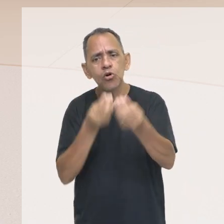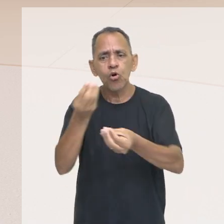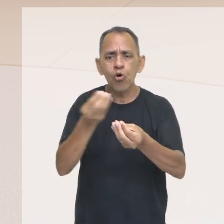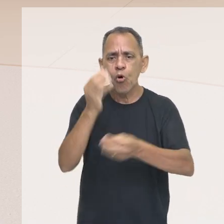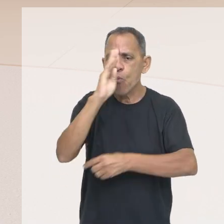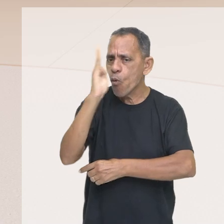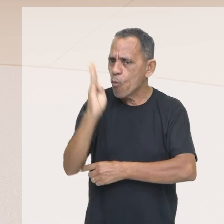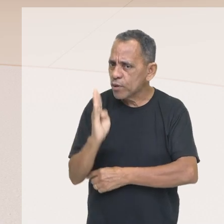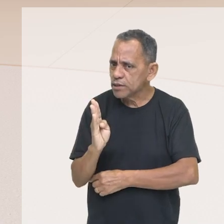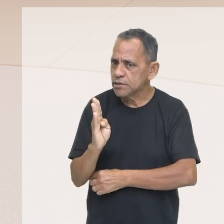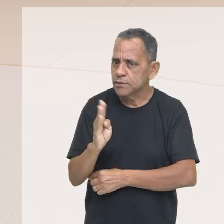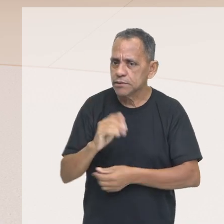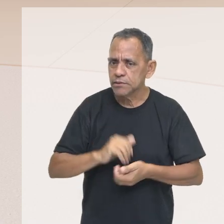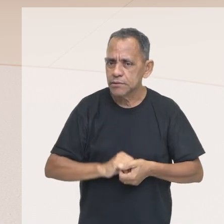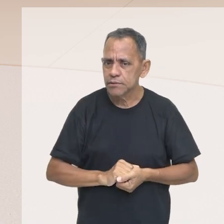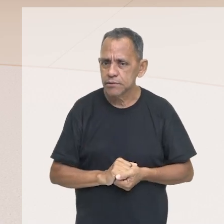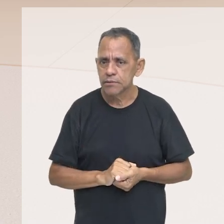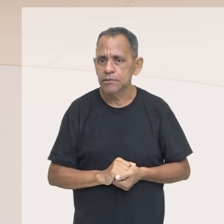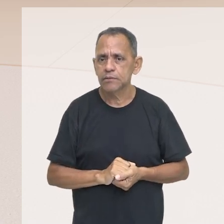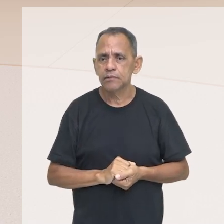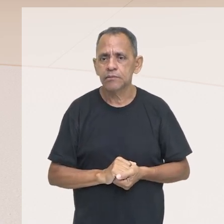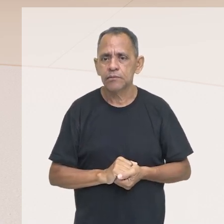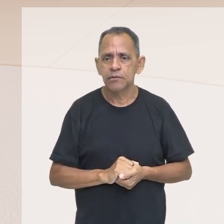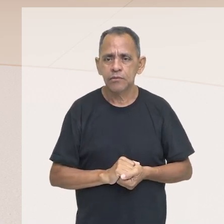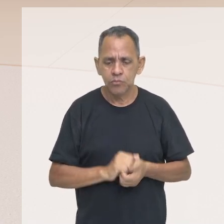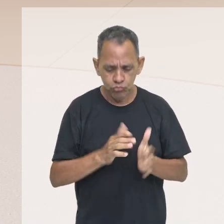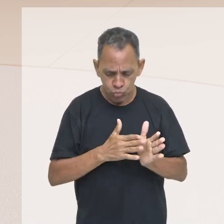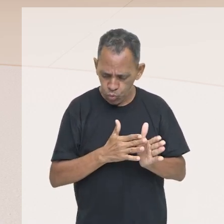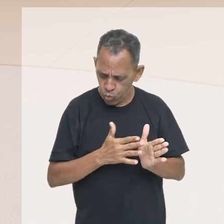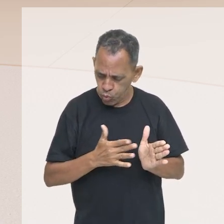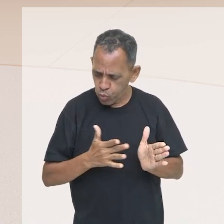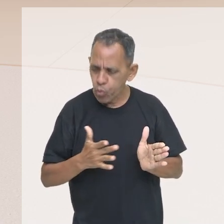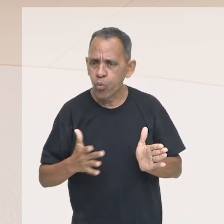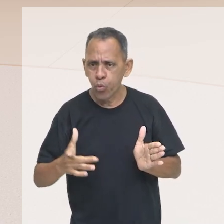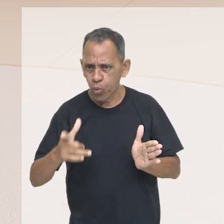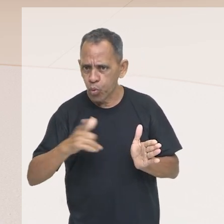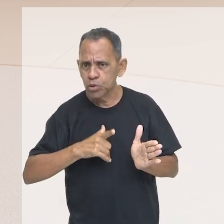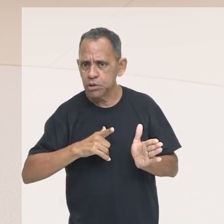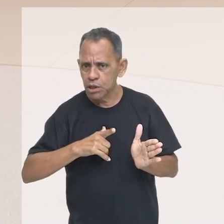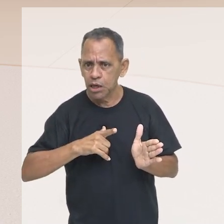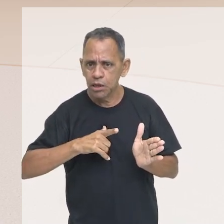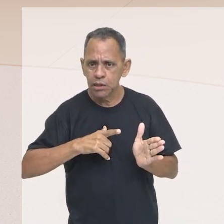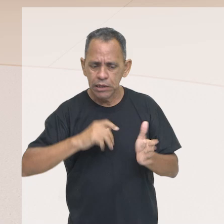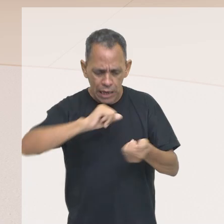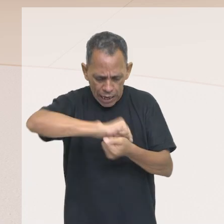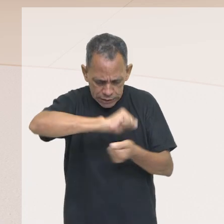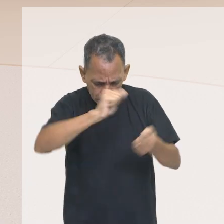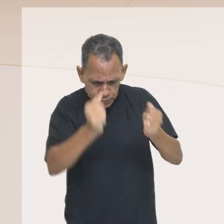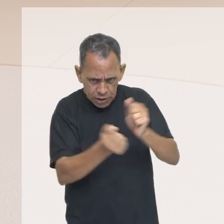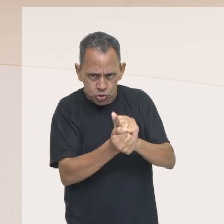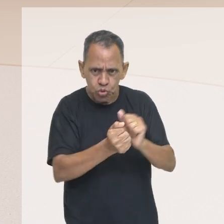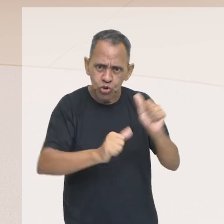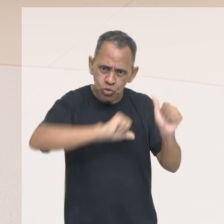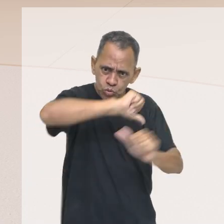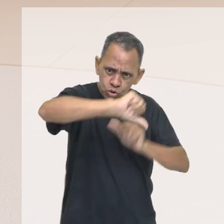Brasil, né, que vai passar por mudanças políticas e